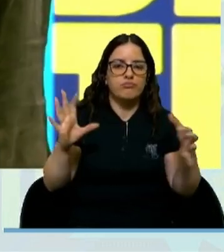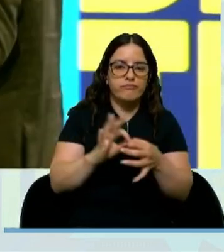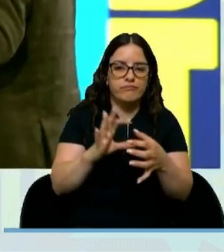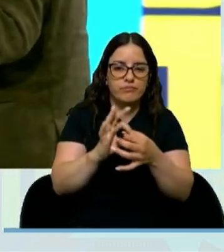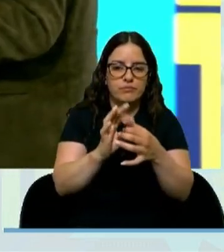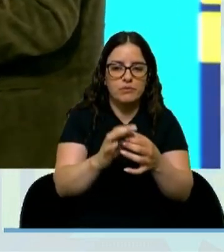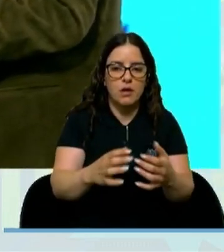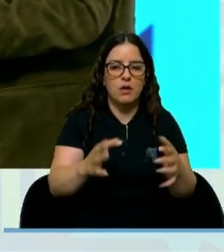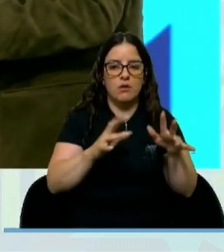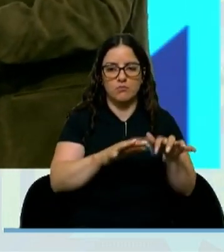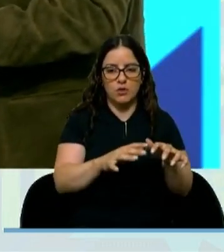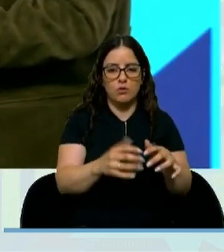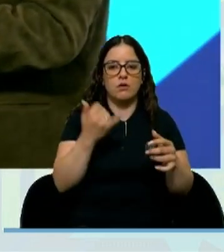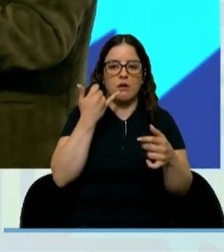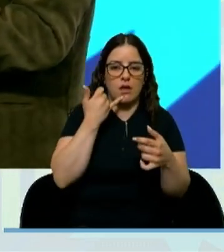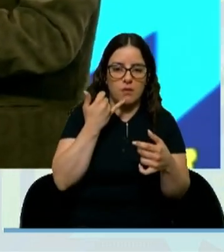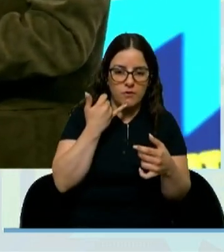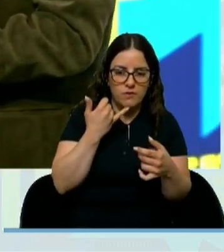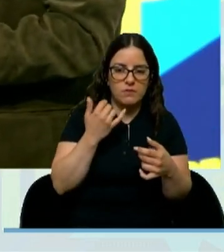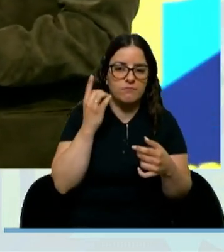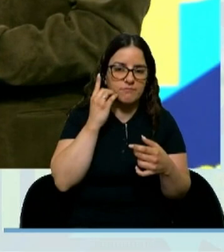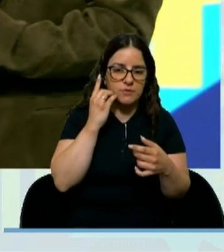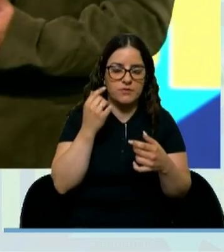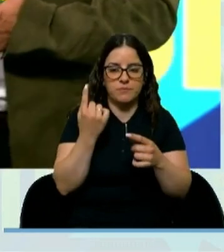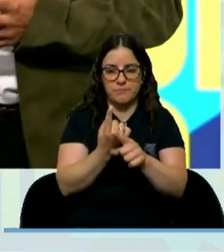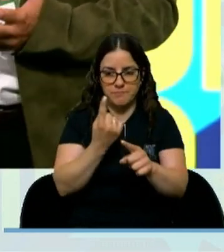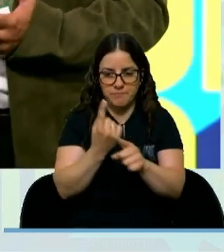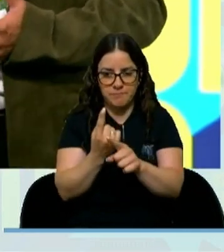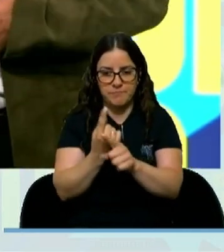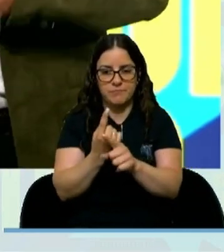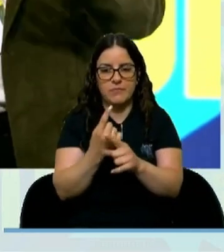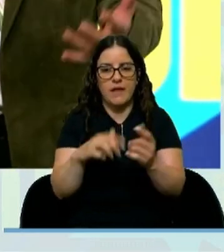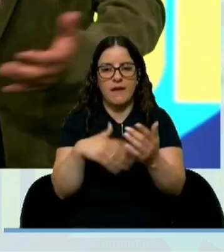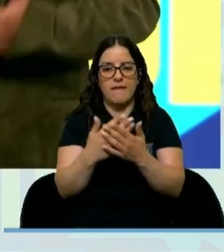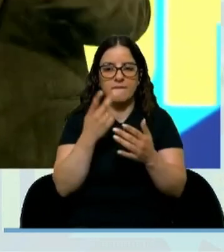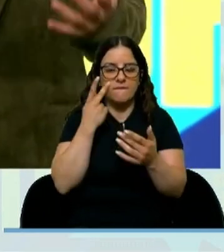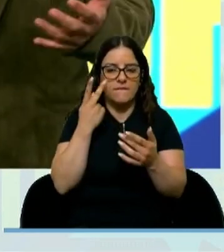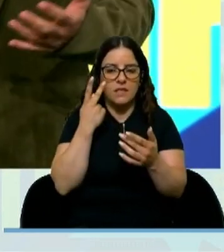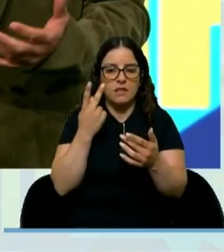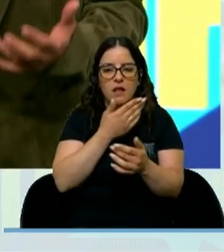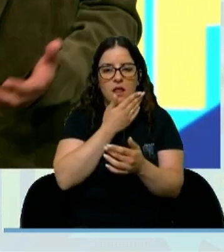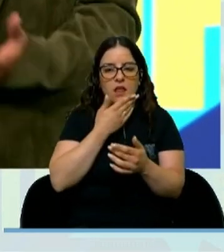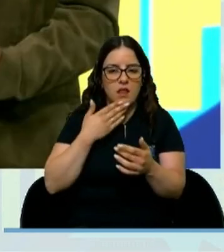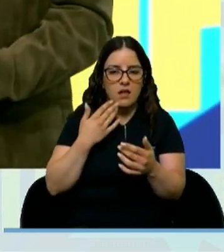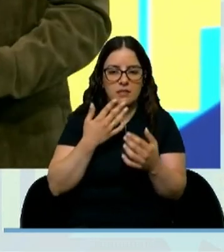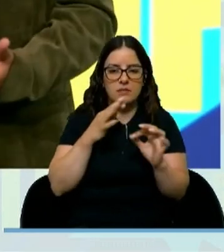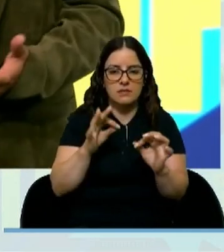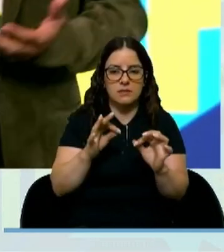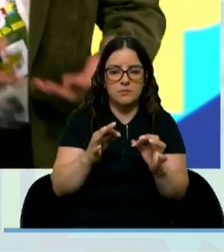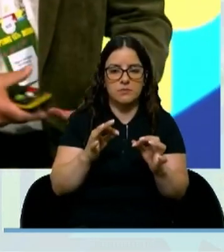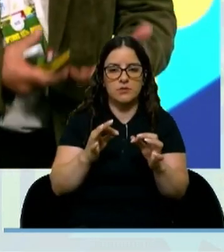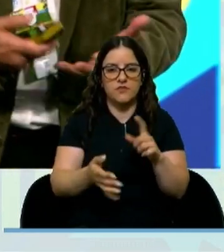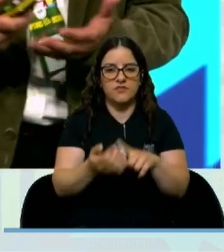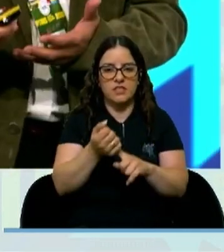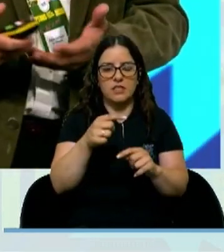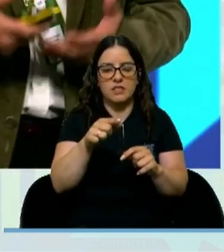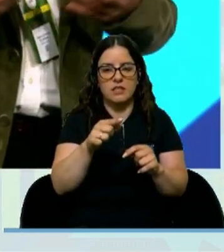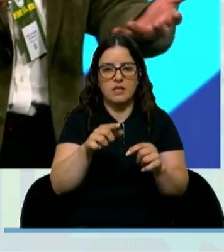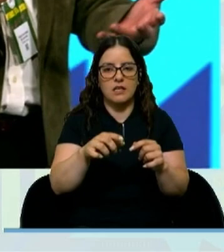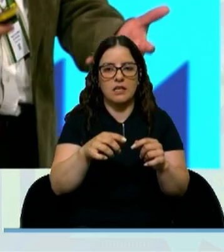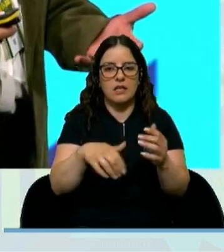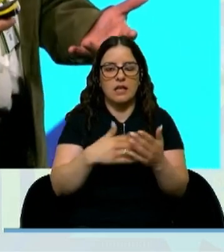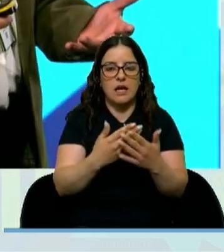telemóveis, tudo permitindo uma vida mais simples, mais eficiente, para que a criação de valor económico venha da